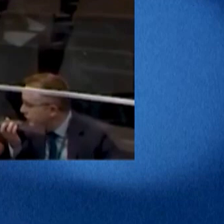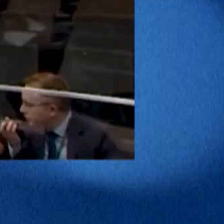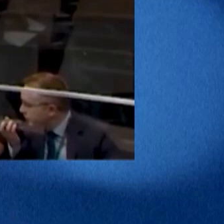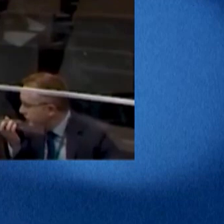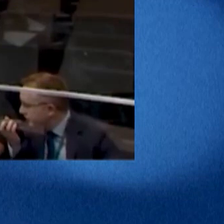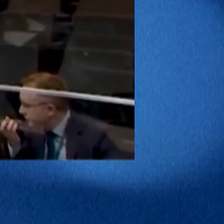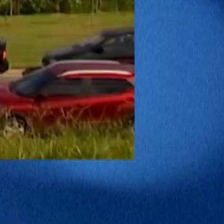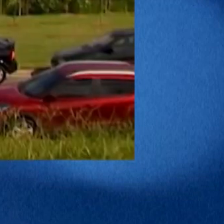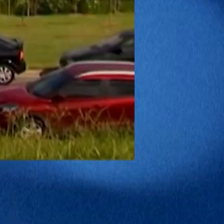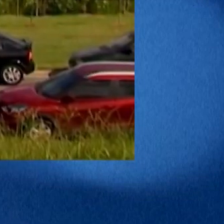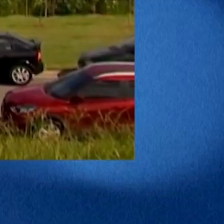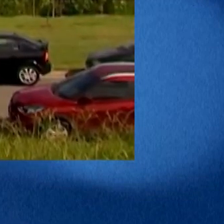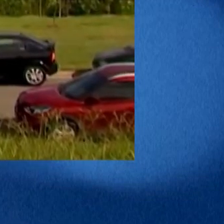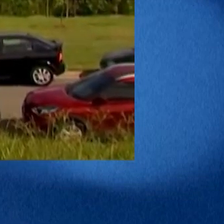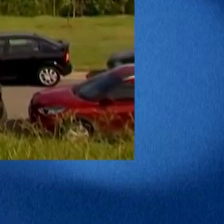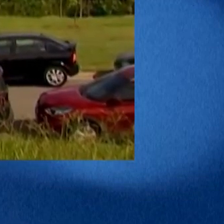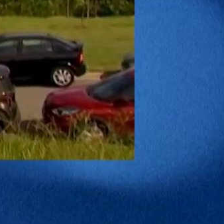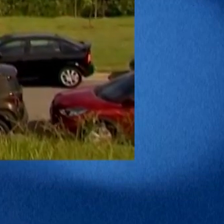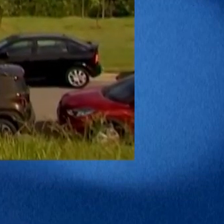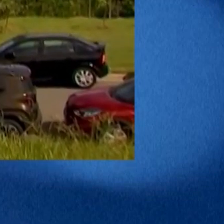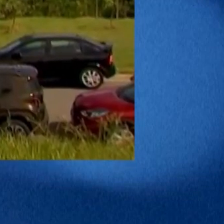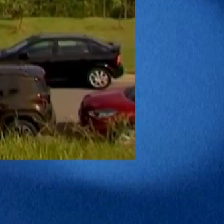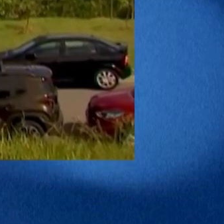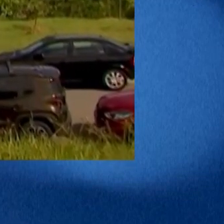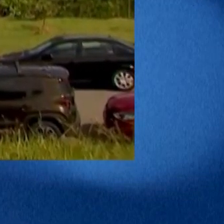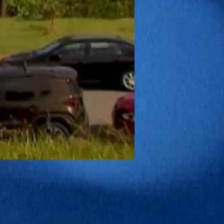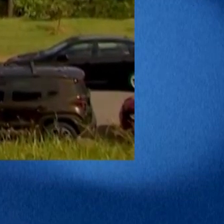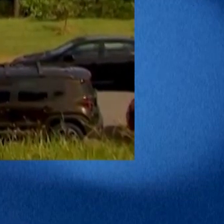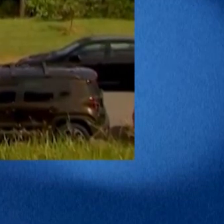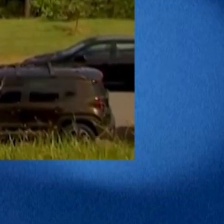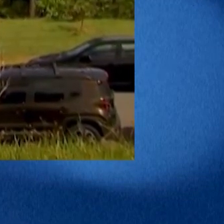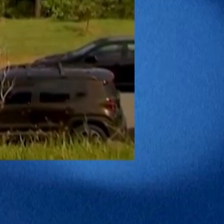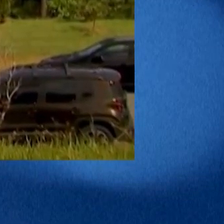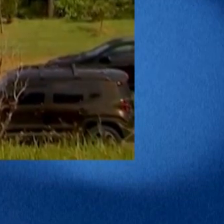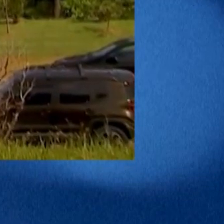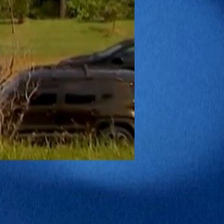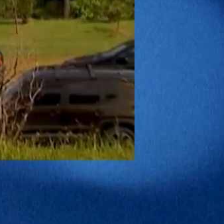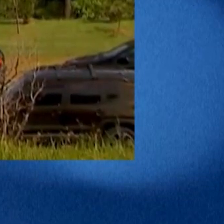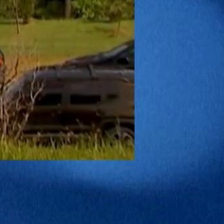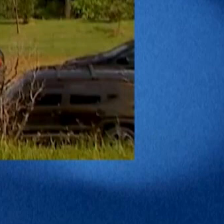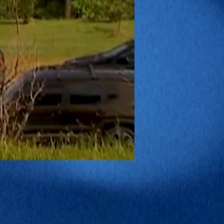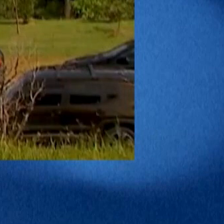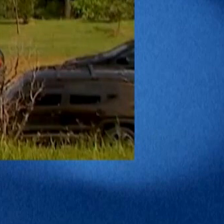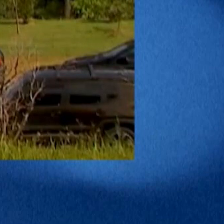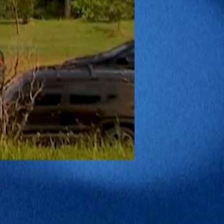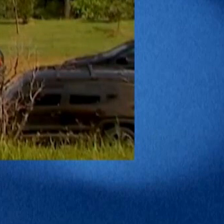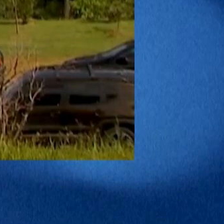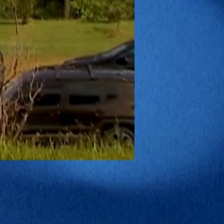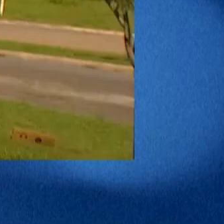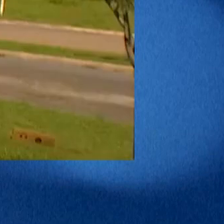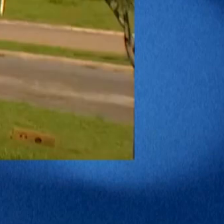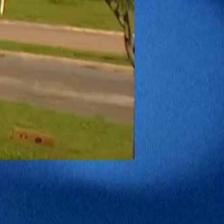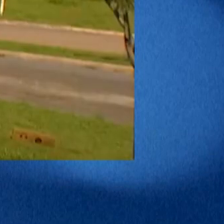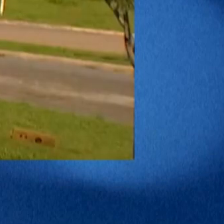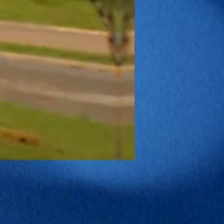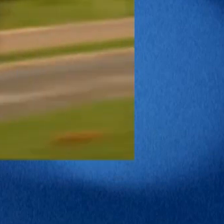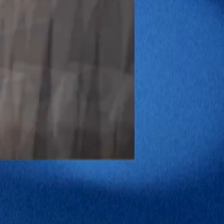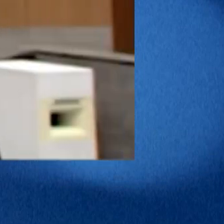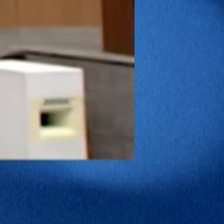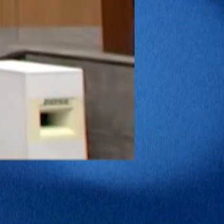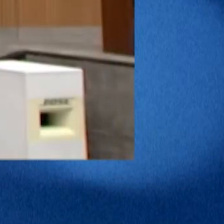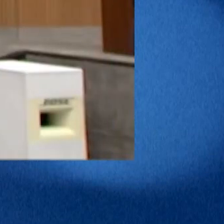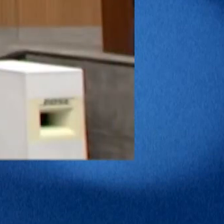questiona a Prefeitura sobre o número de áreas rurais que foram convertidas em urbanas desde